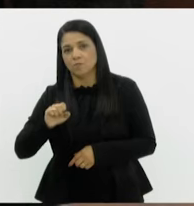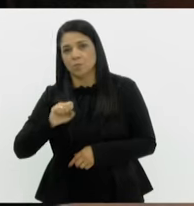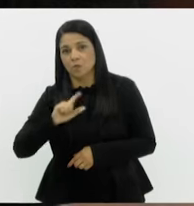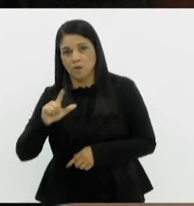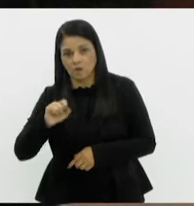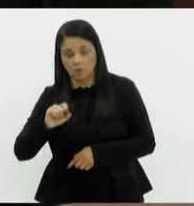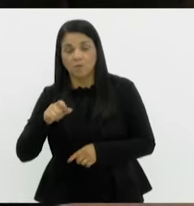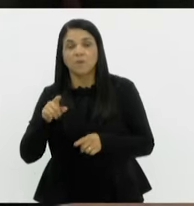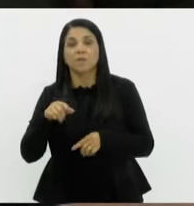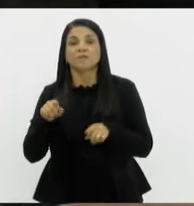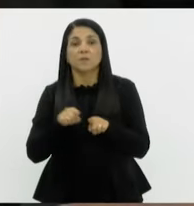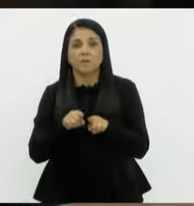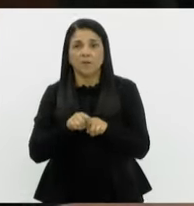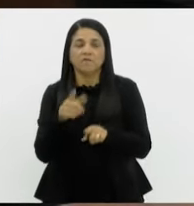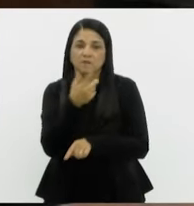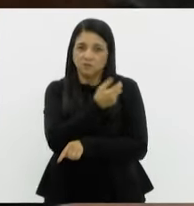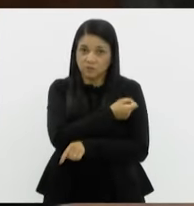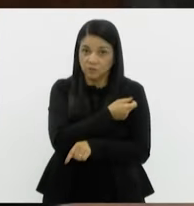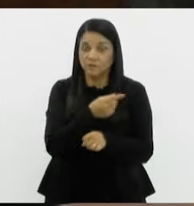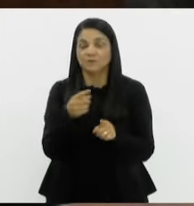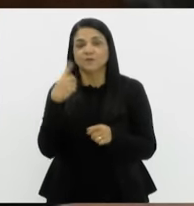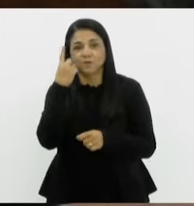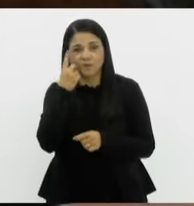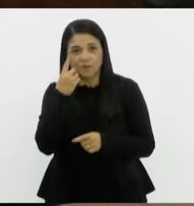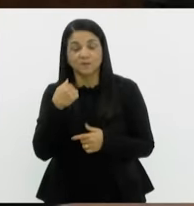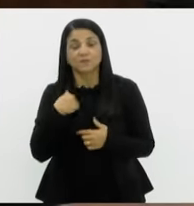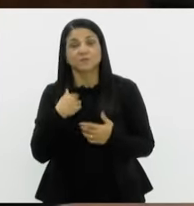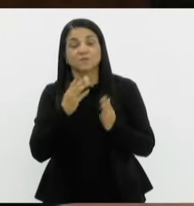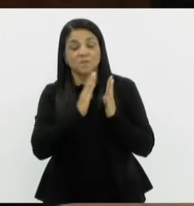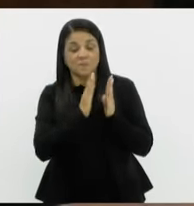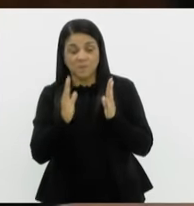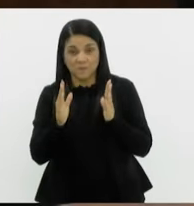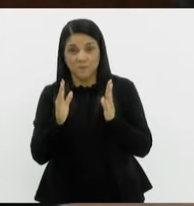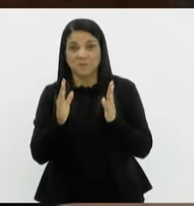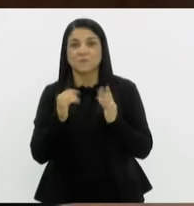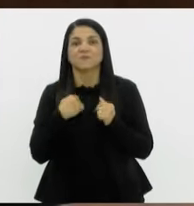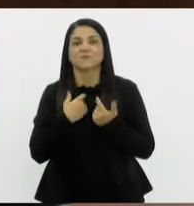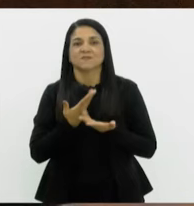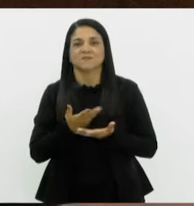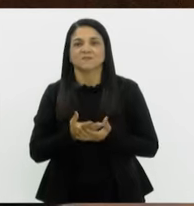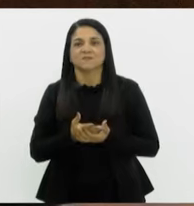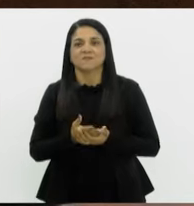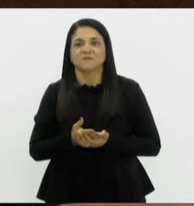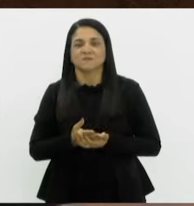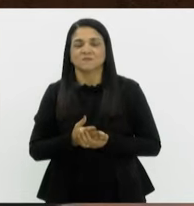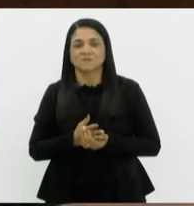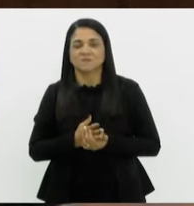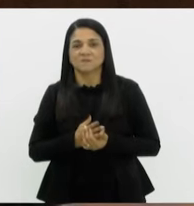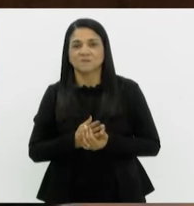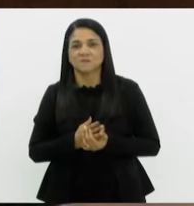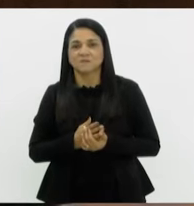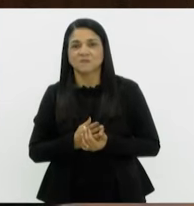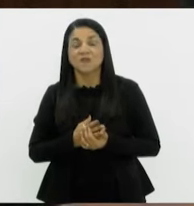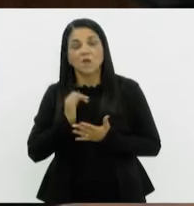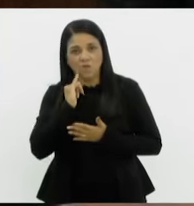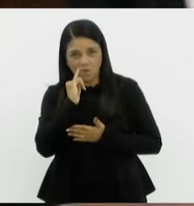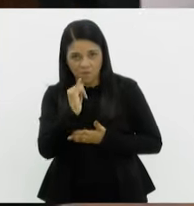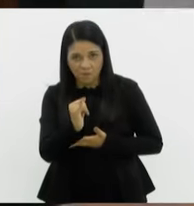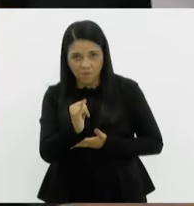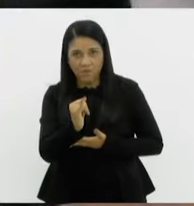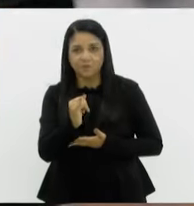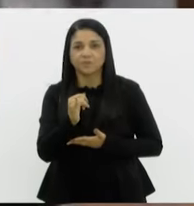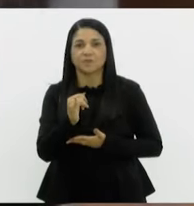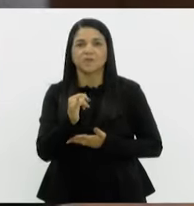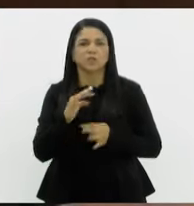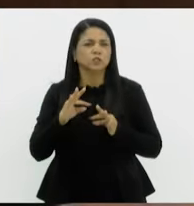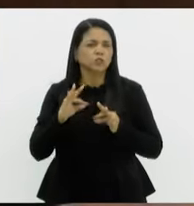o breve pela ordem, eu queria dizer, senhor presidente, que muitos... E sair de todos